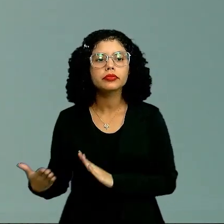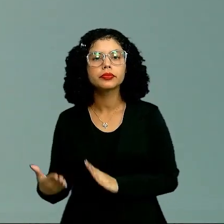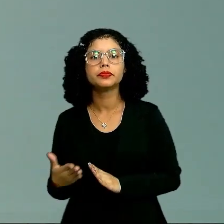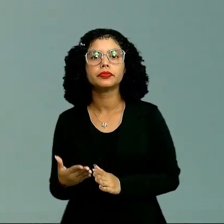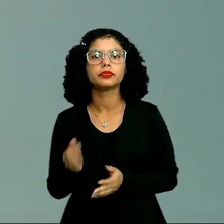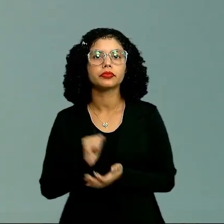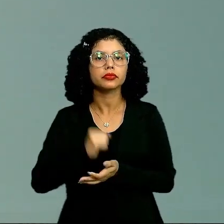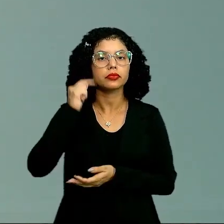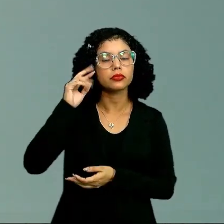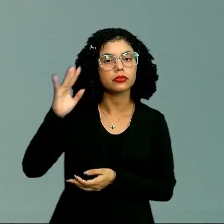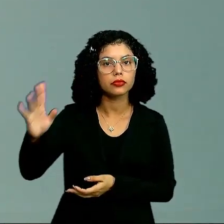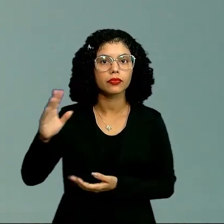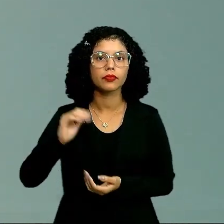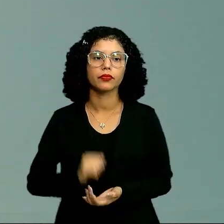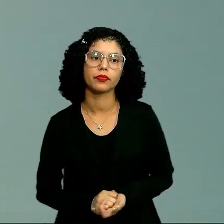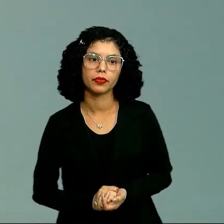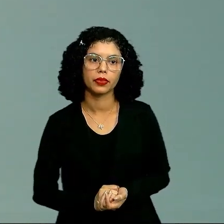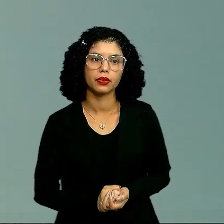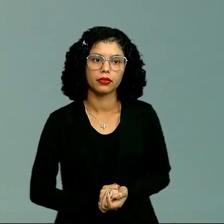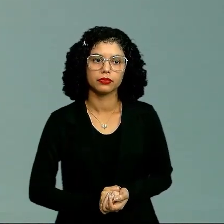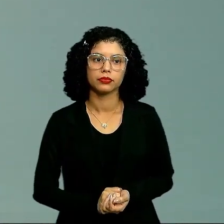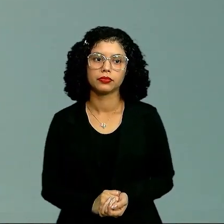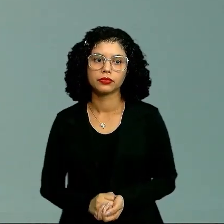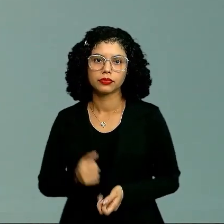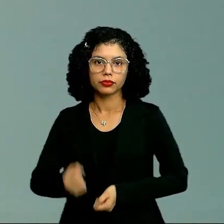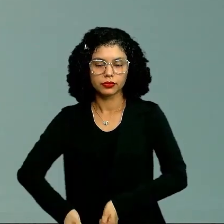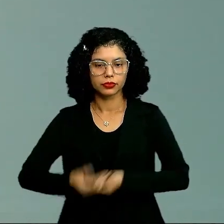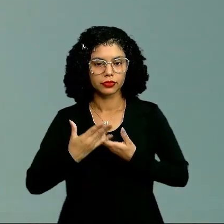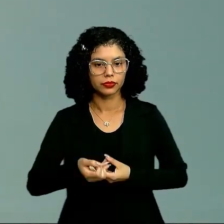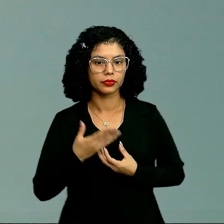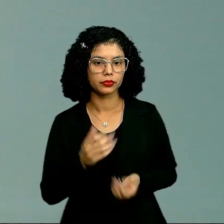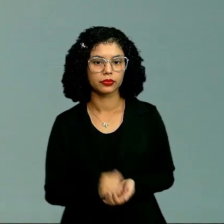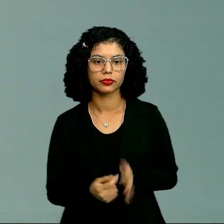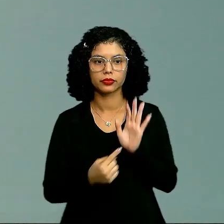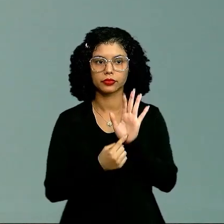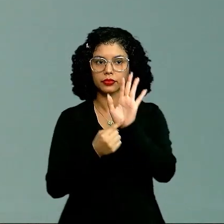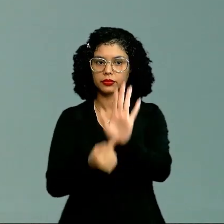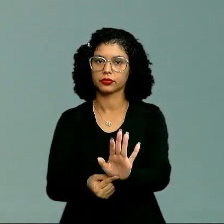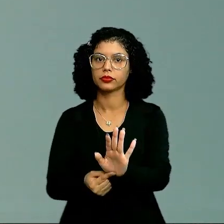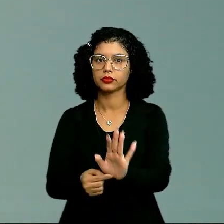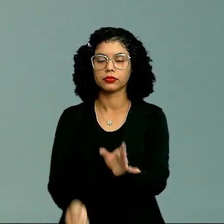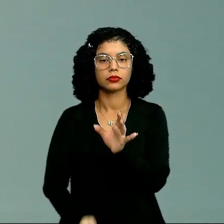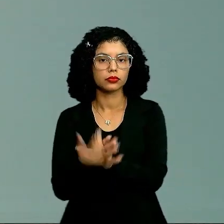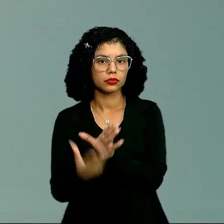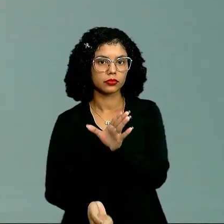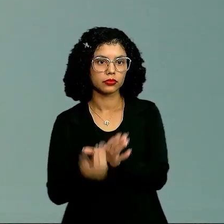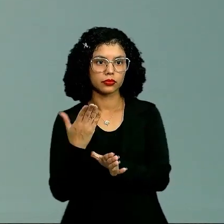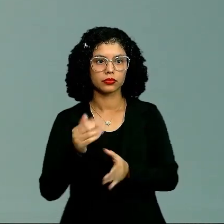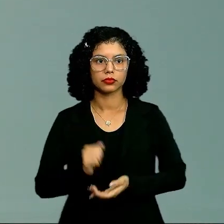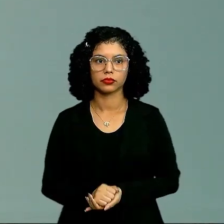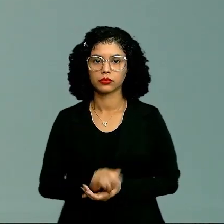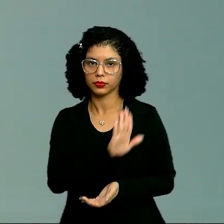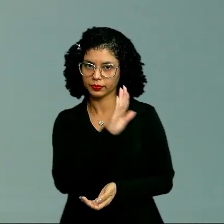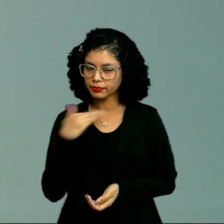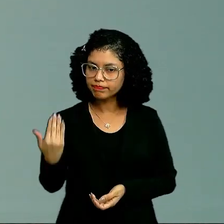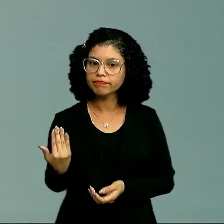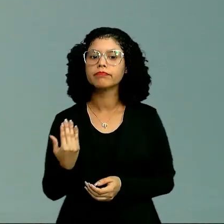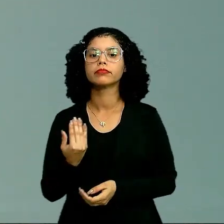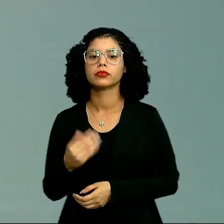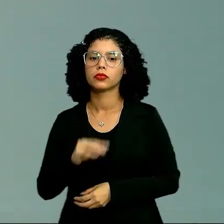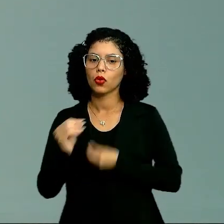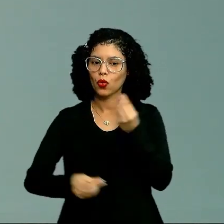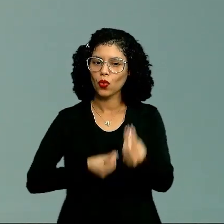dessa desilusão amorosa, o poeta deixa transparecer ali na sua produção a morte sendo